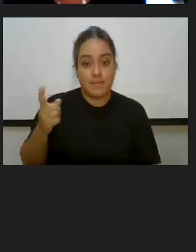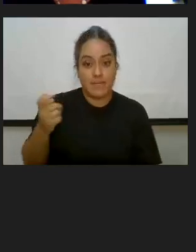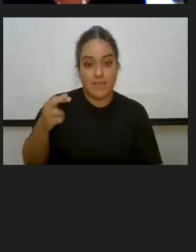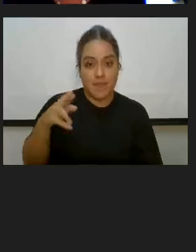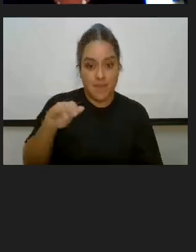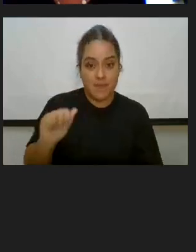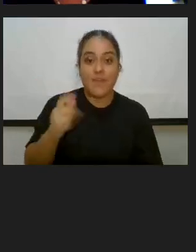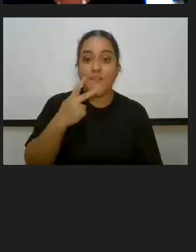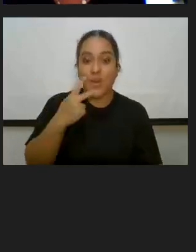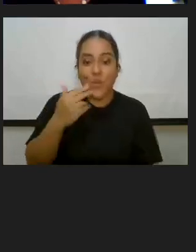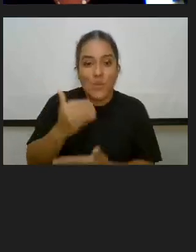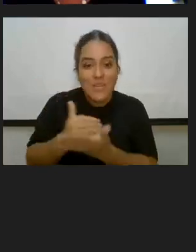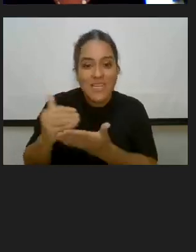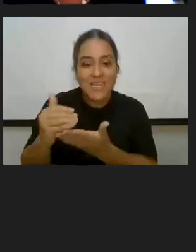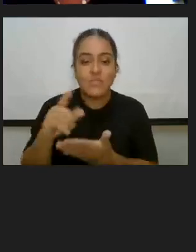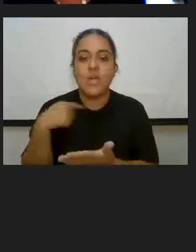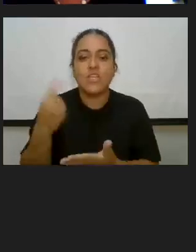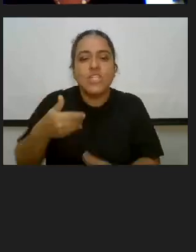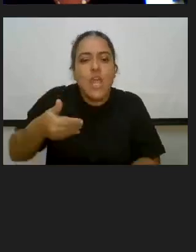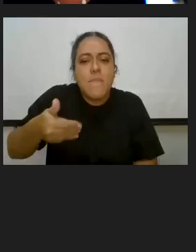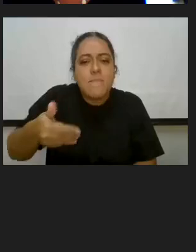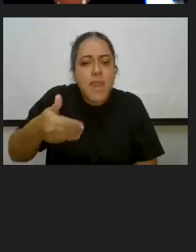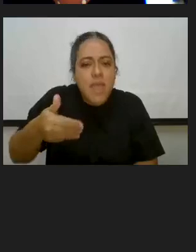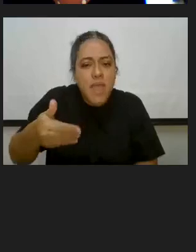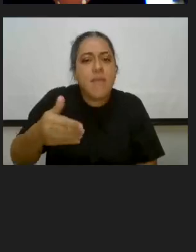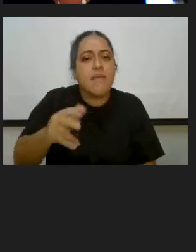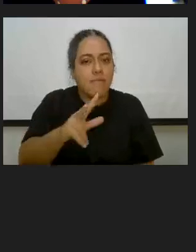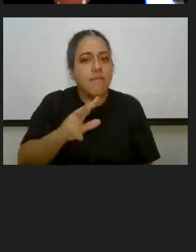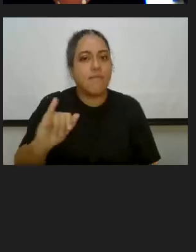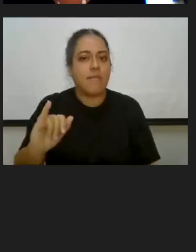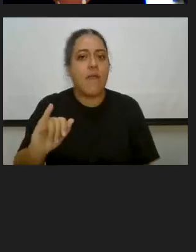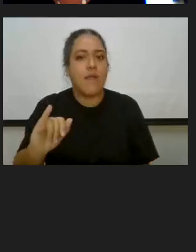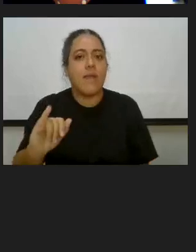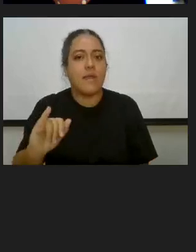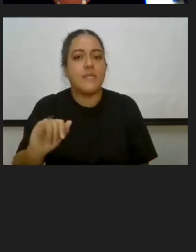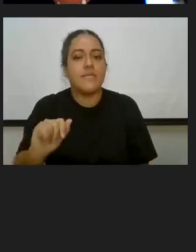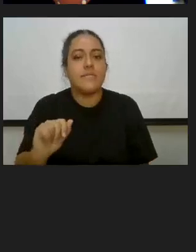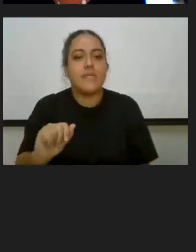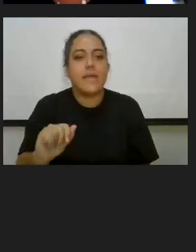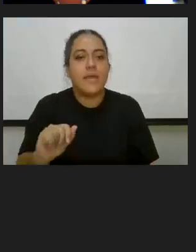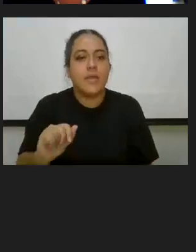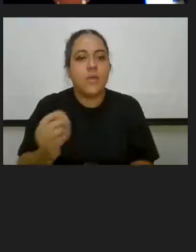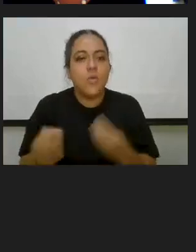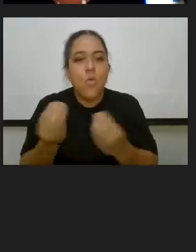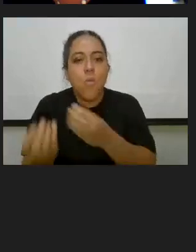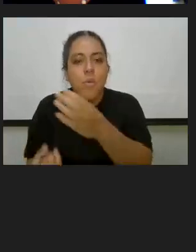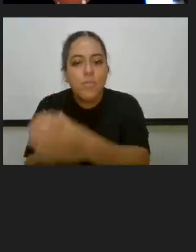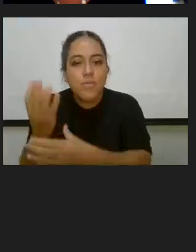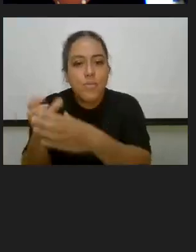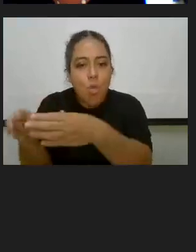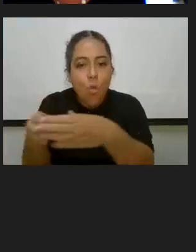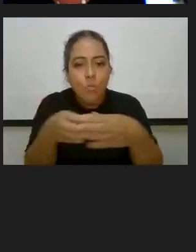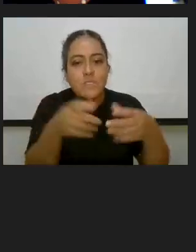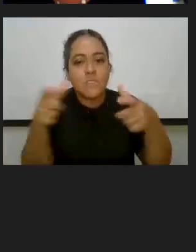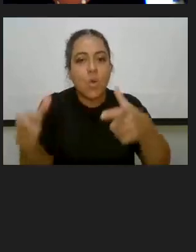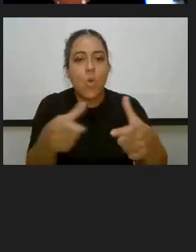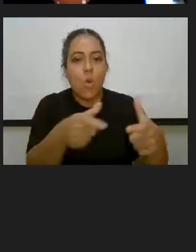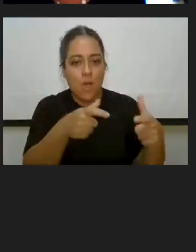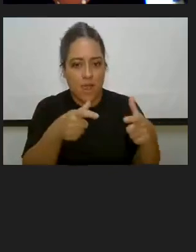estar trabalhando a constituição das comissões locais também nos campi, para que a gente